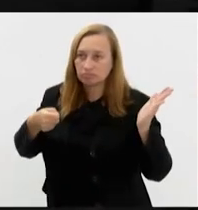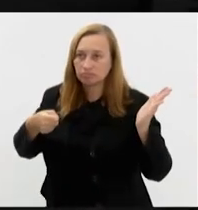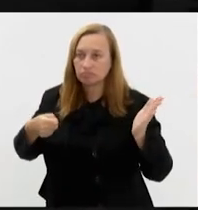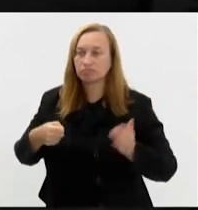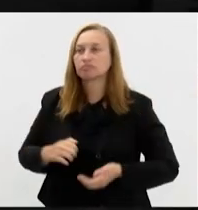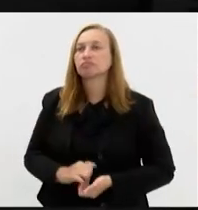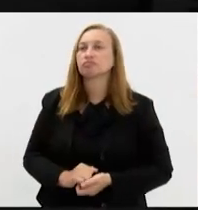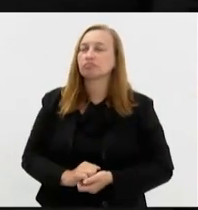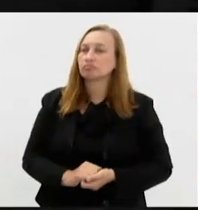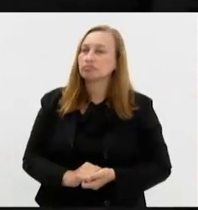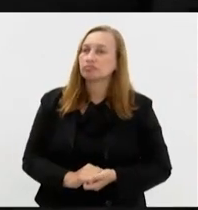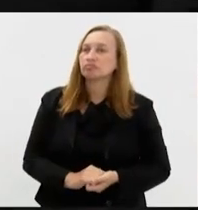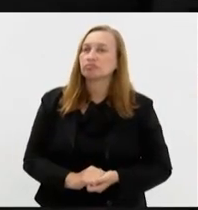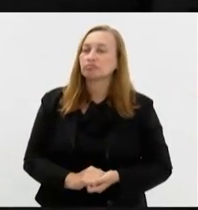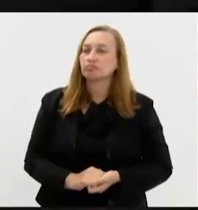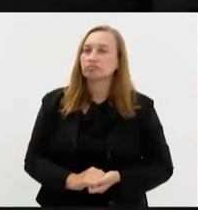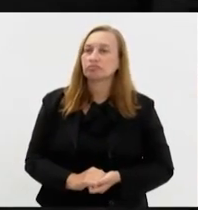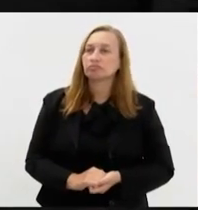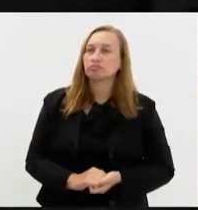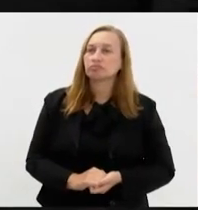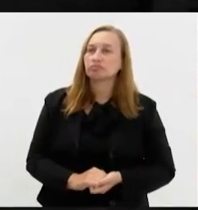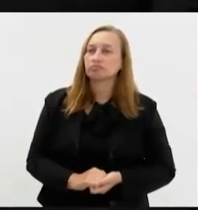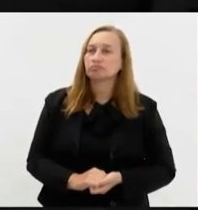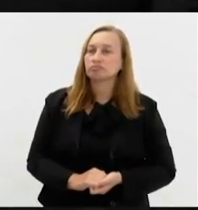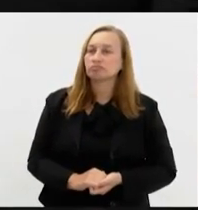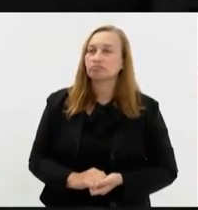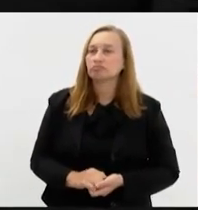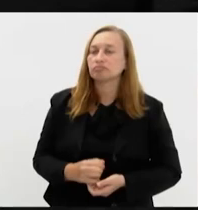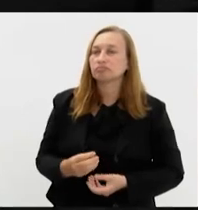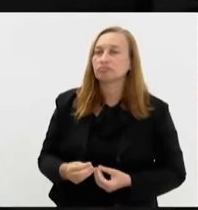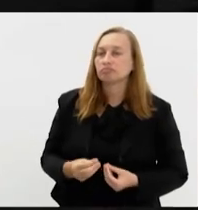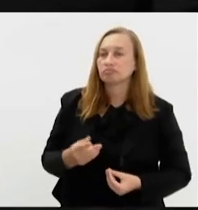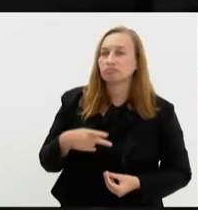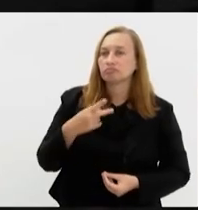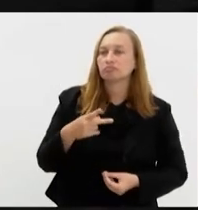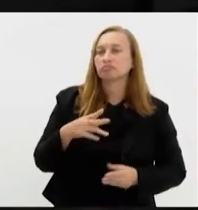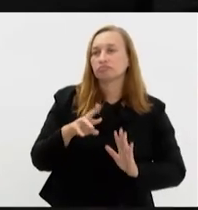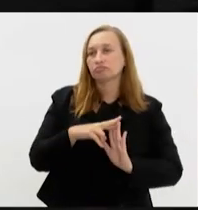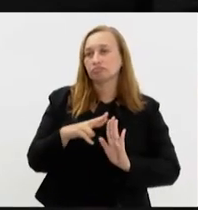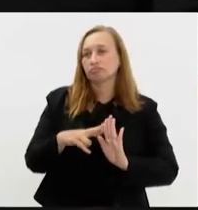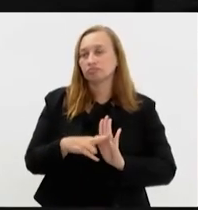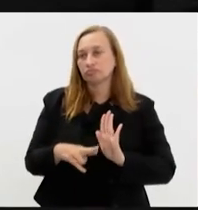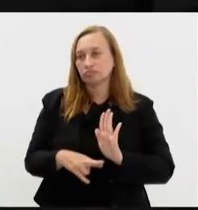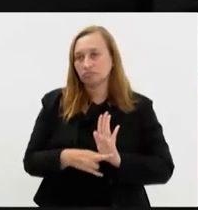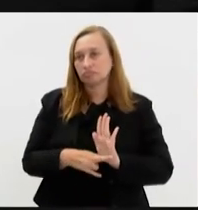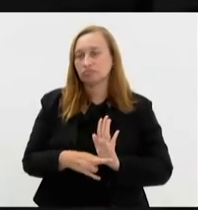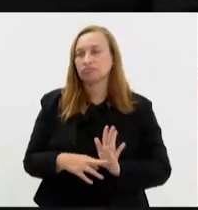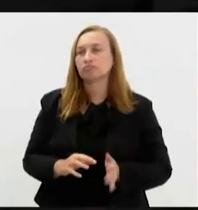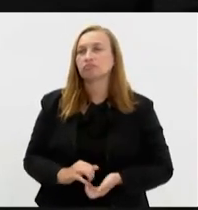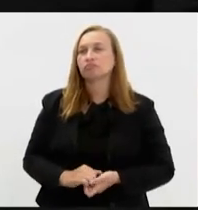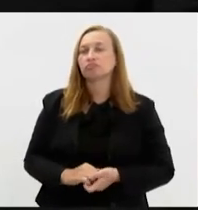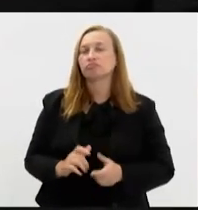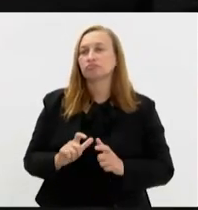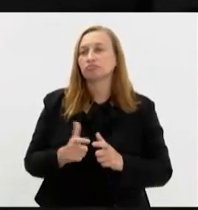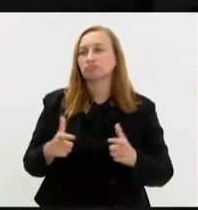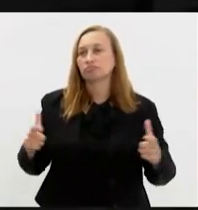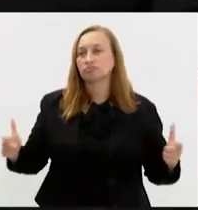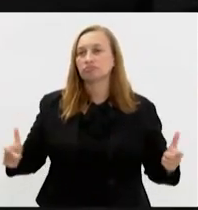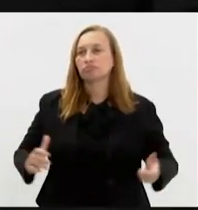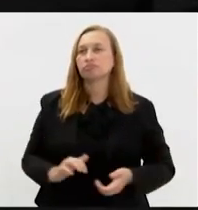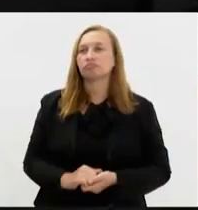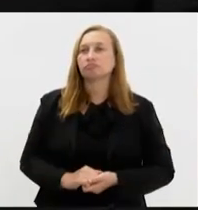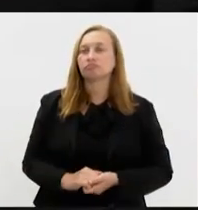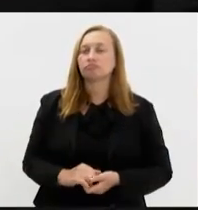efetividade ah como disse as normas elas são ah amplas